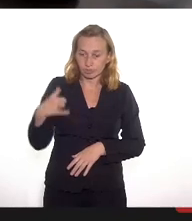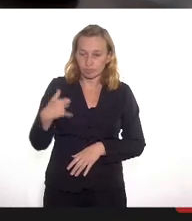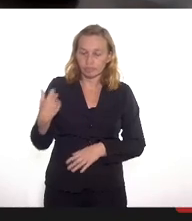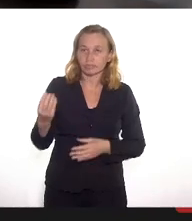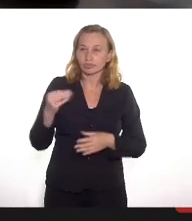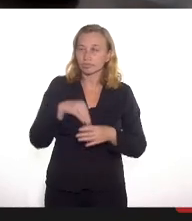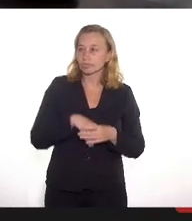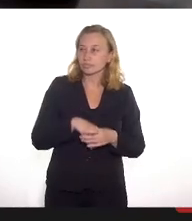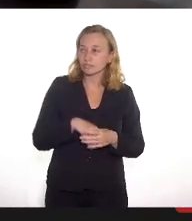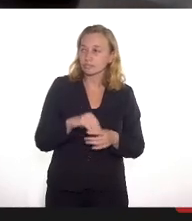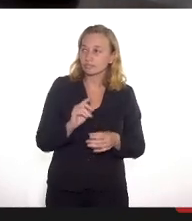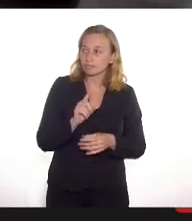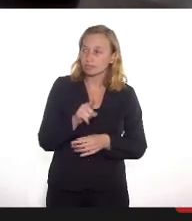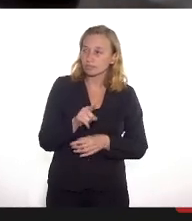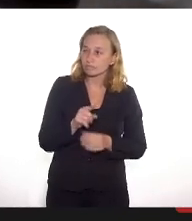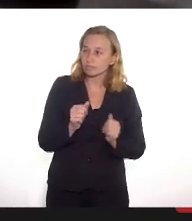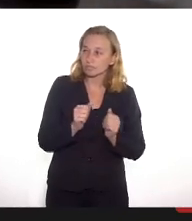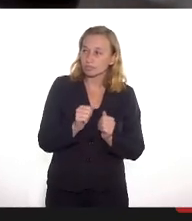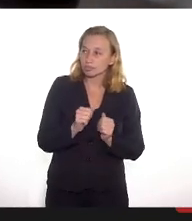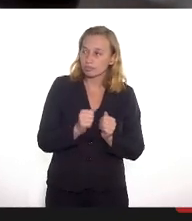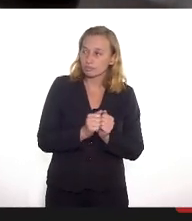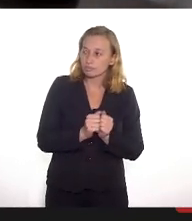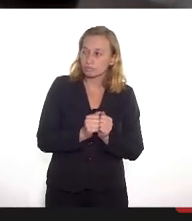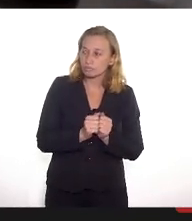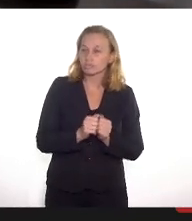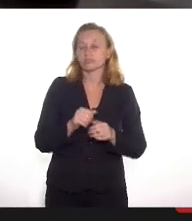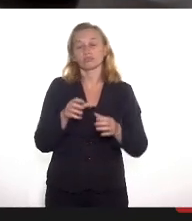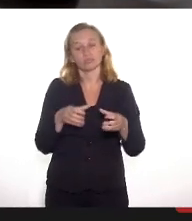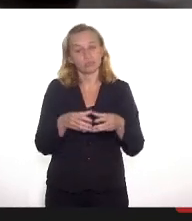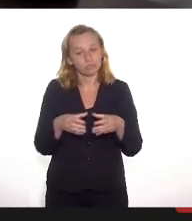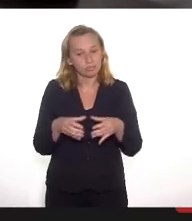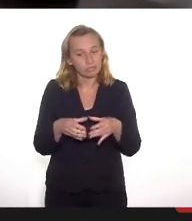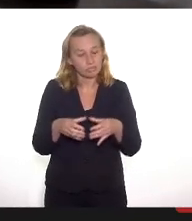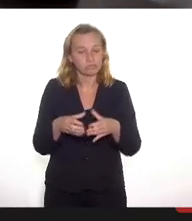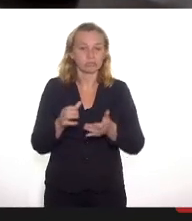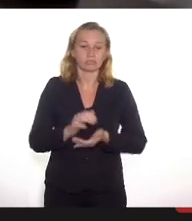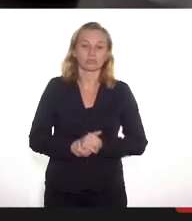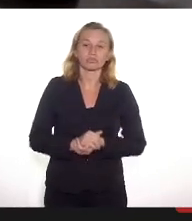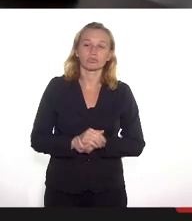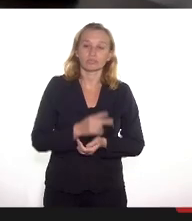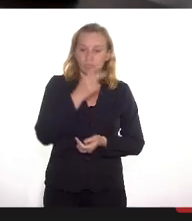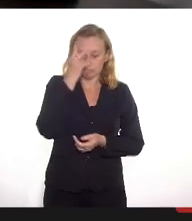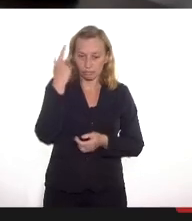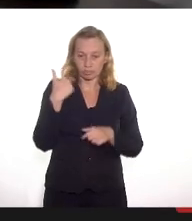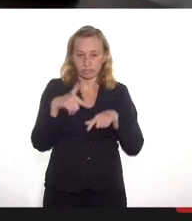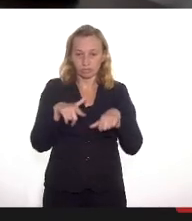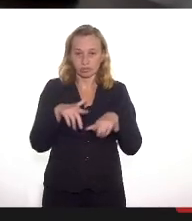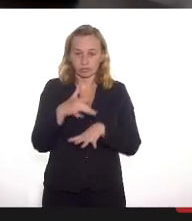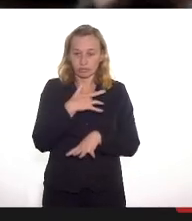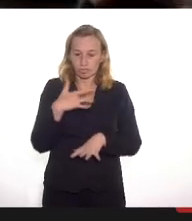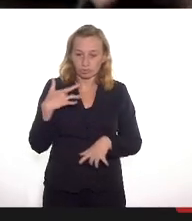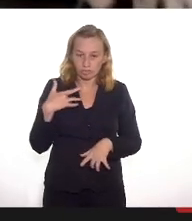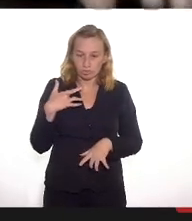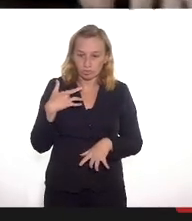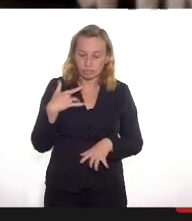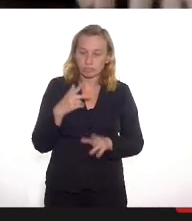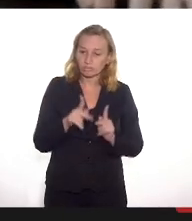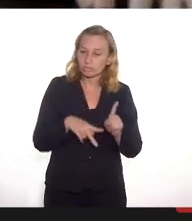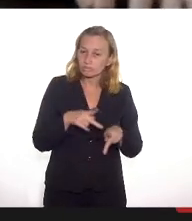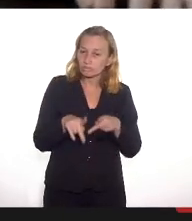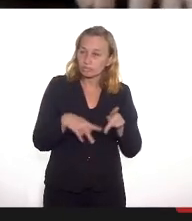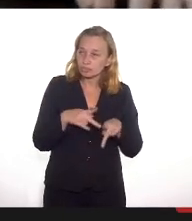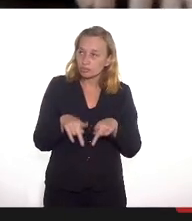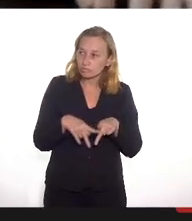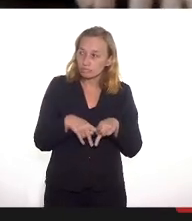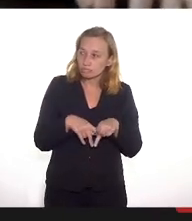cuida aí dentro junto se mudar a esse grupo eram os trabalhadores da Saúde população